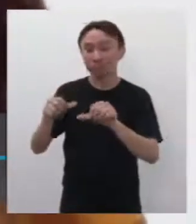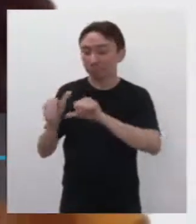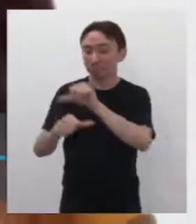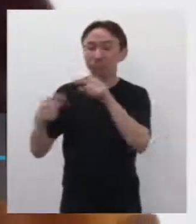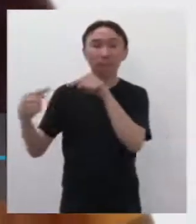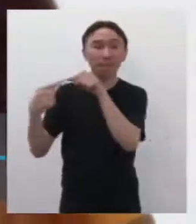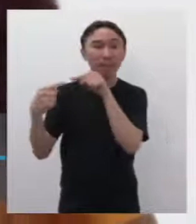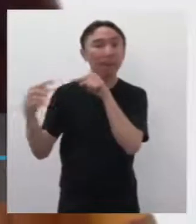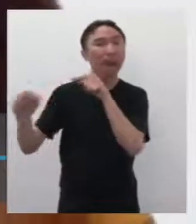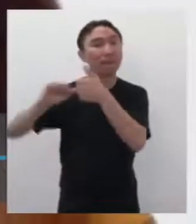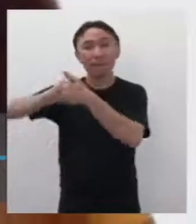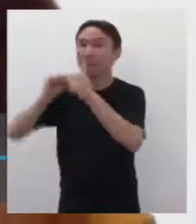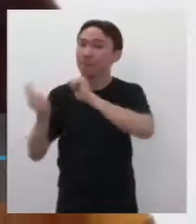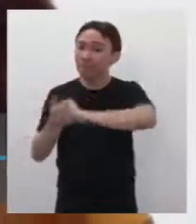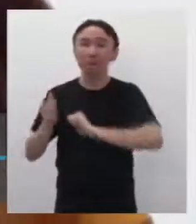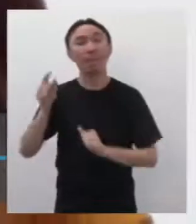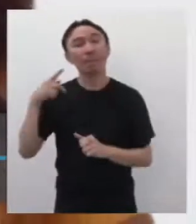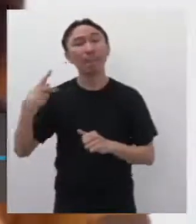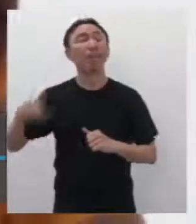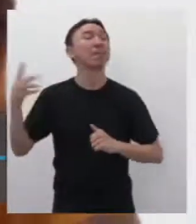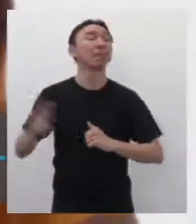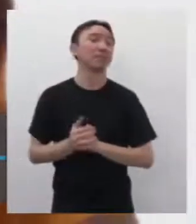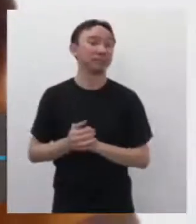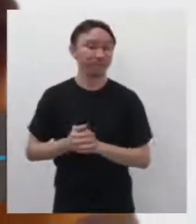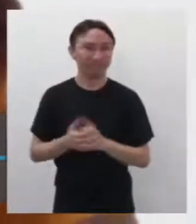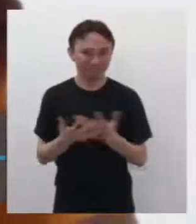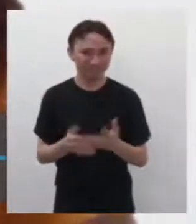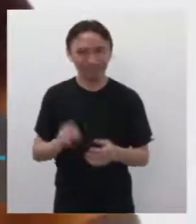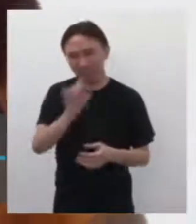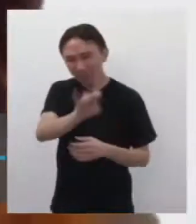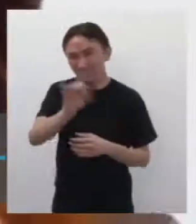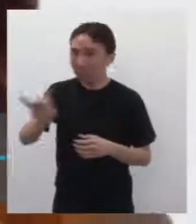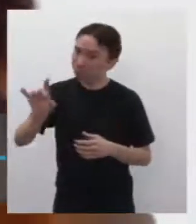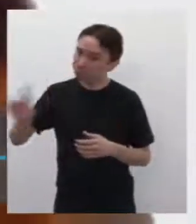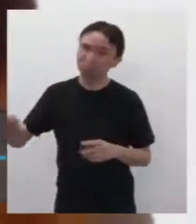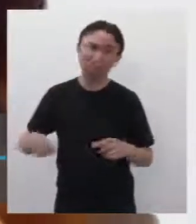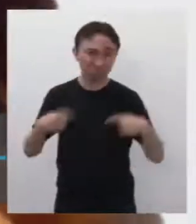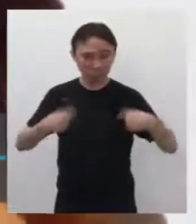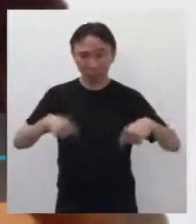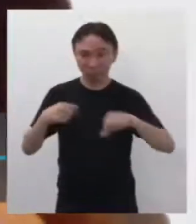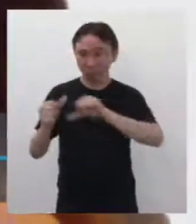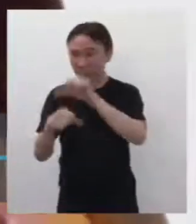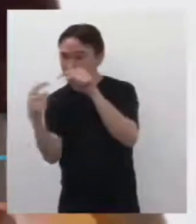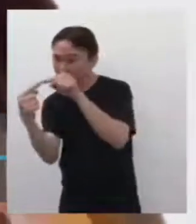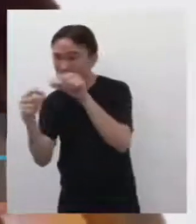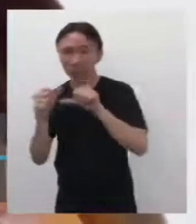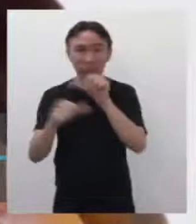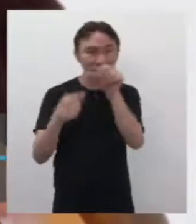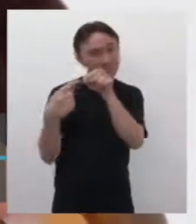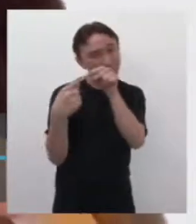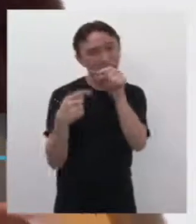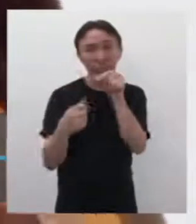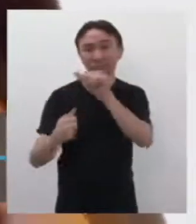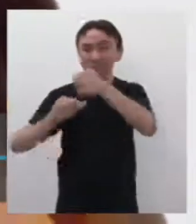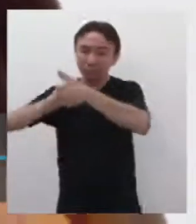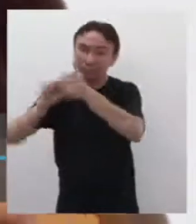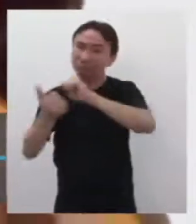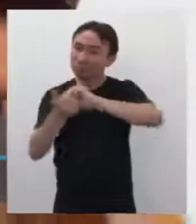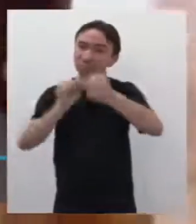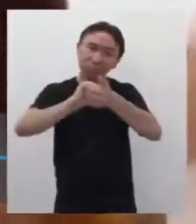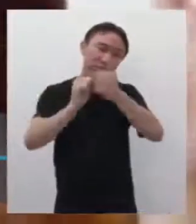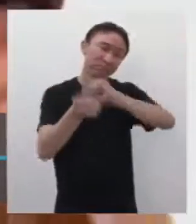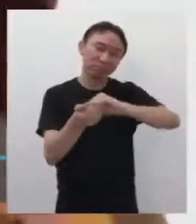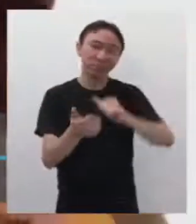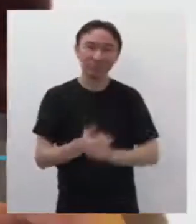né? Assim, mais individual de cada aluno. Tem essa questão que todo o conteúdo do Descomplica, ele